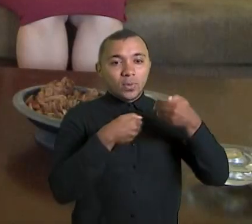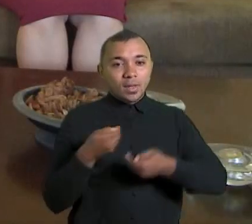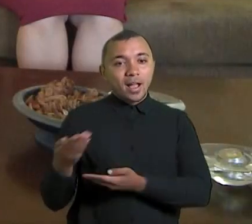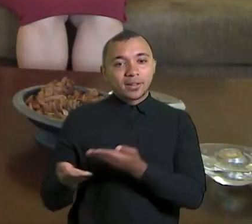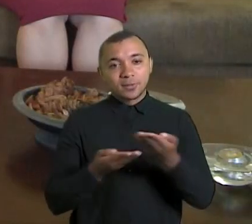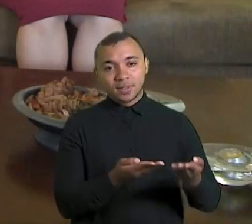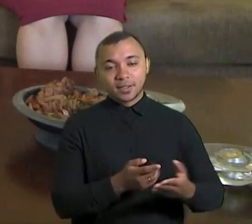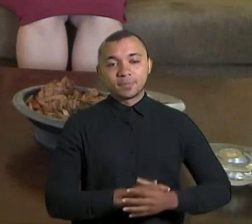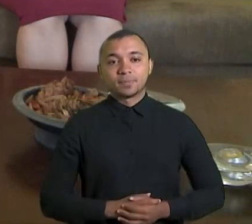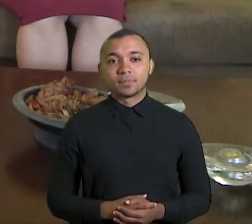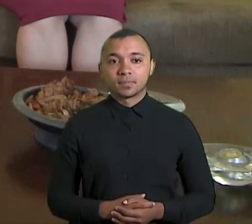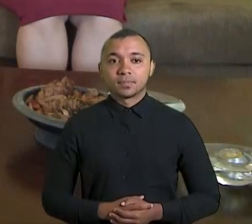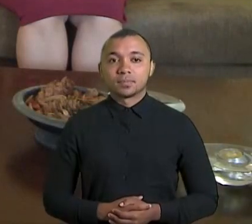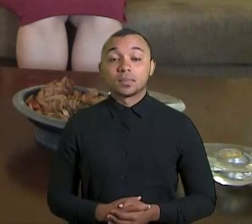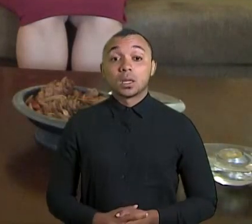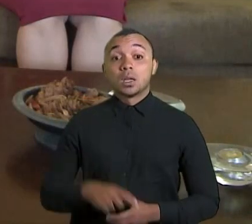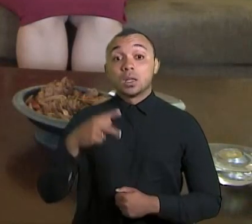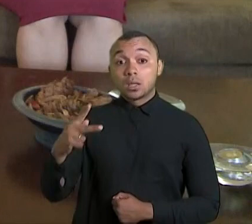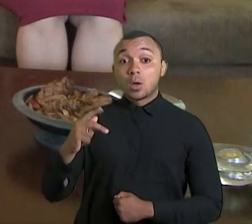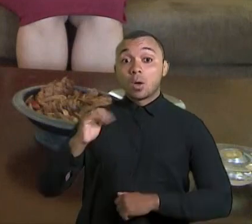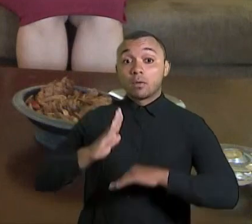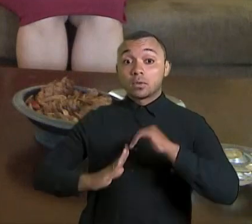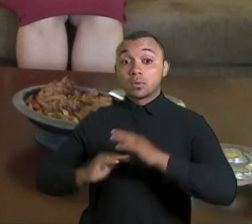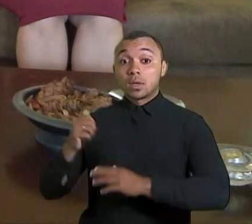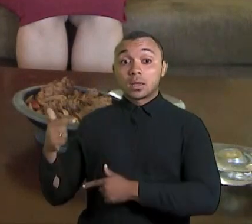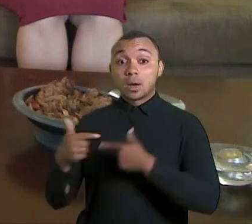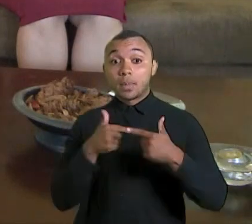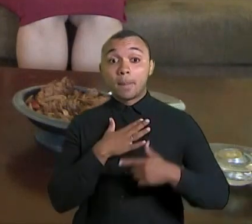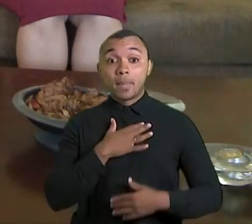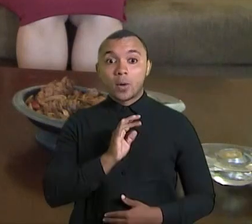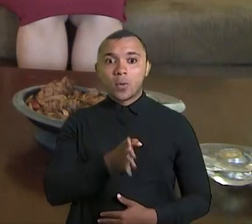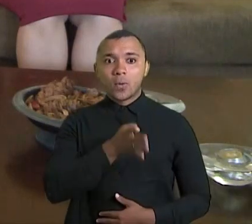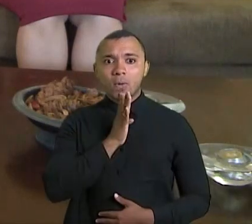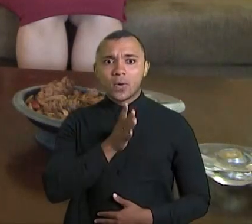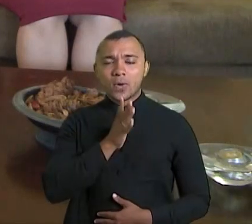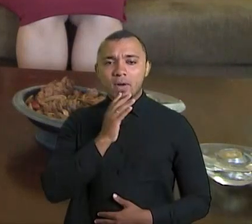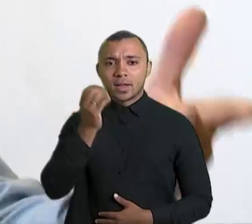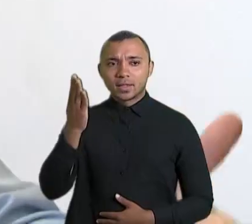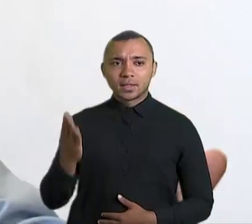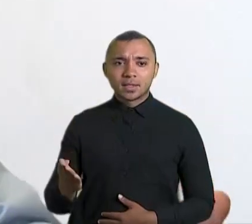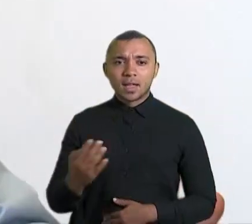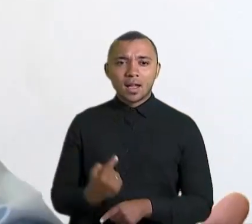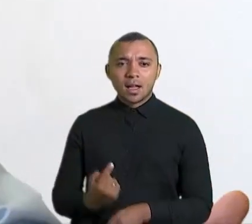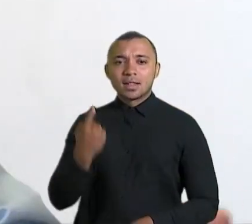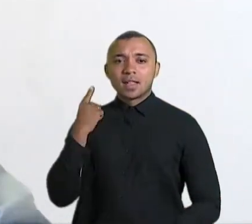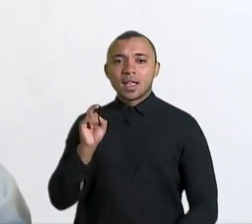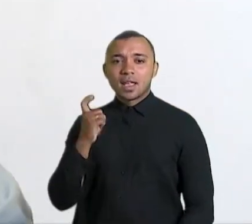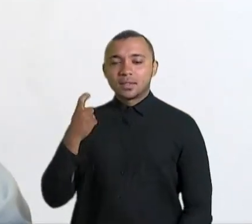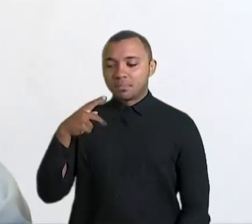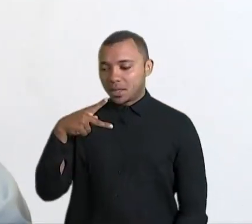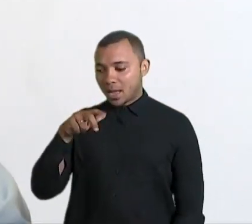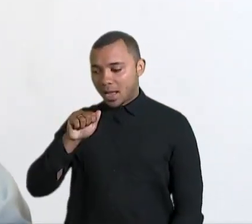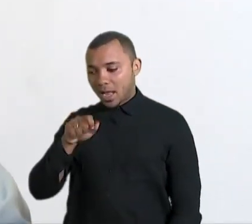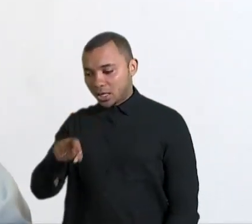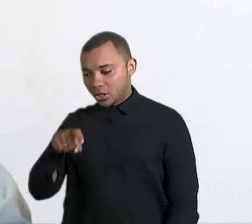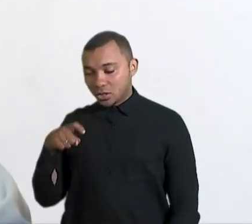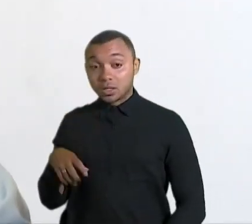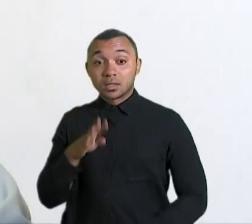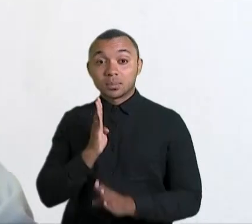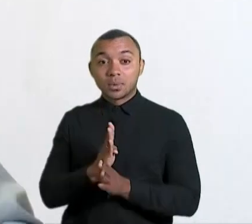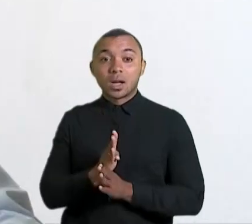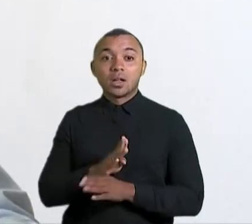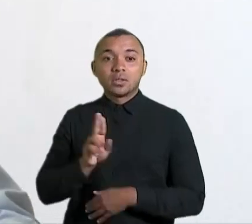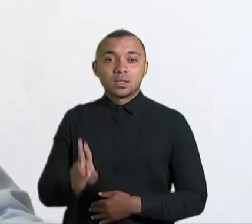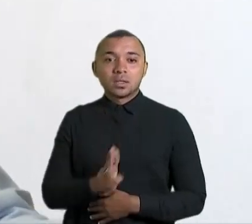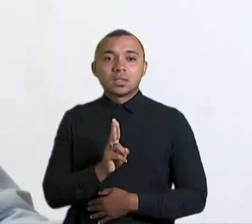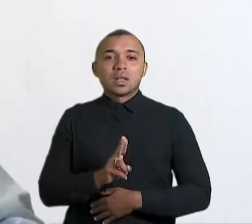Irani, você, no seu trabalho profissional, eu lhe conheci aqui trabalhando no nosso antigo PABX, onde você tinha os catálogos